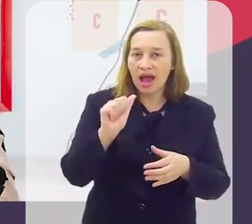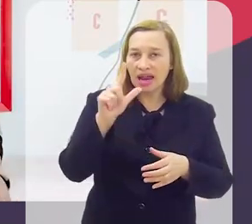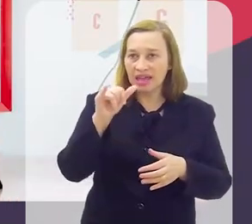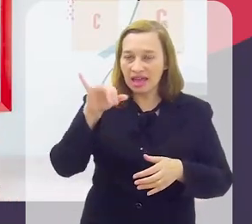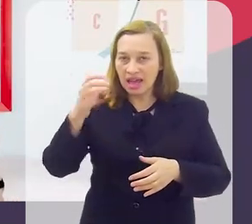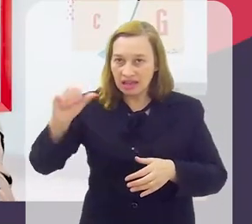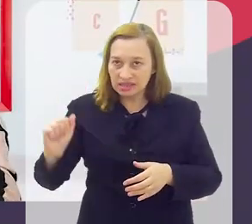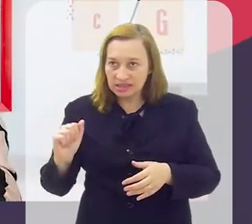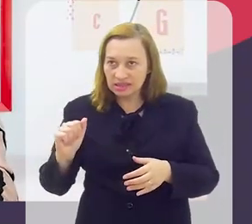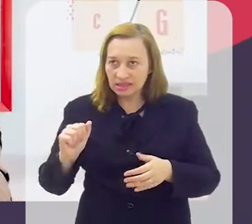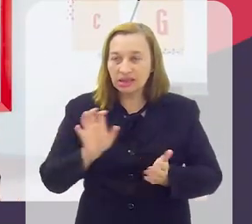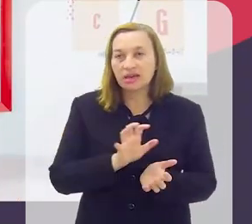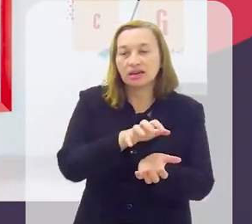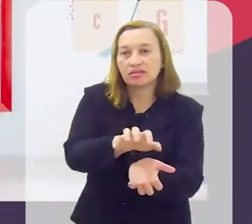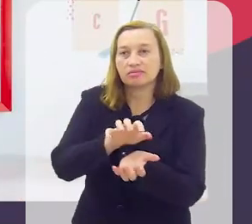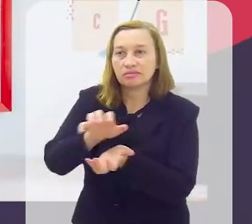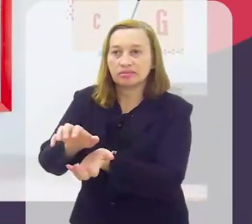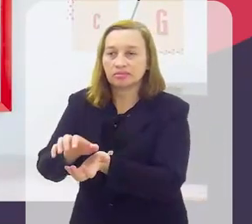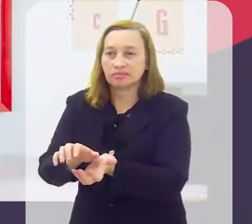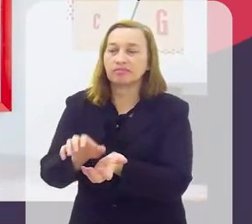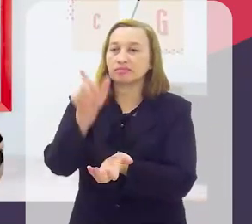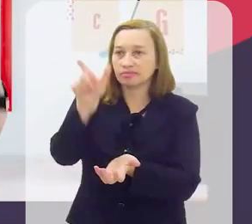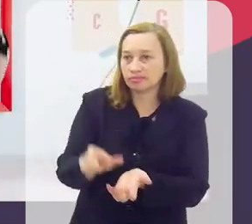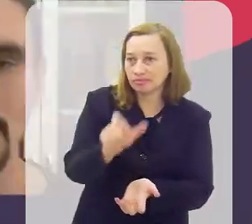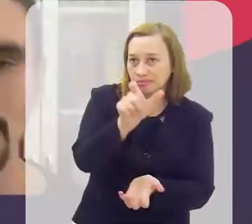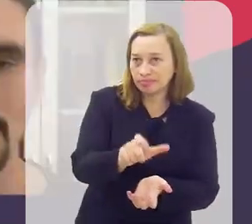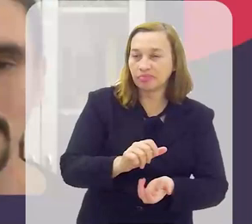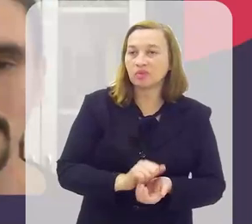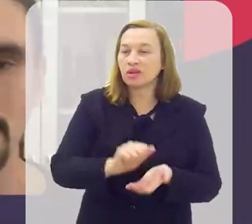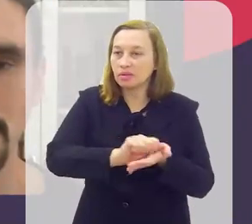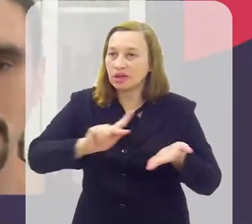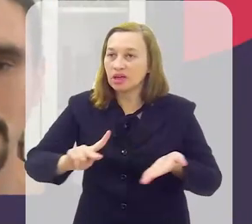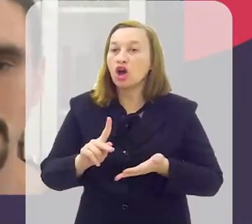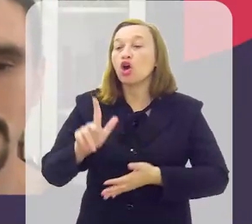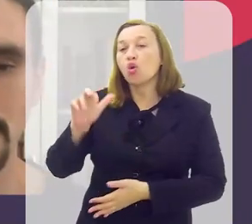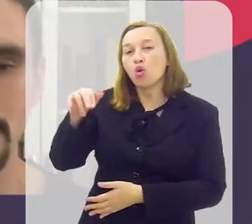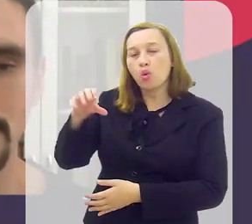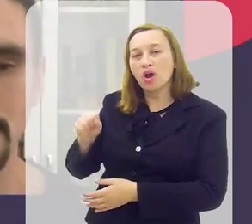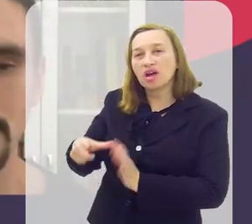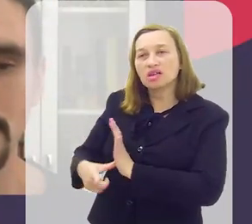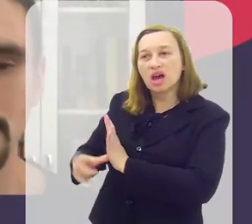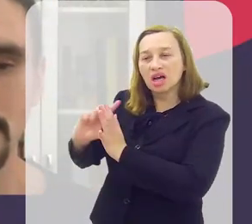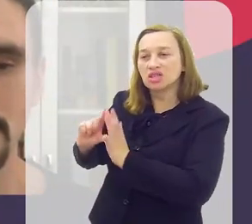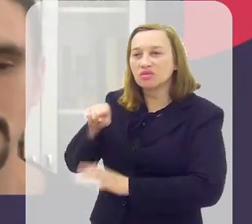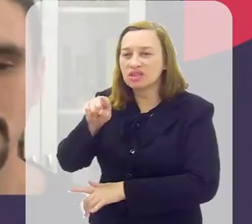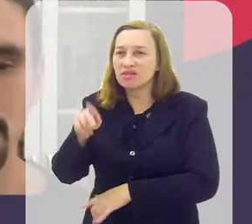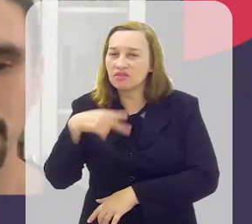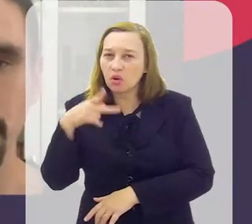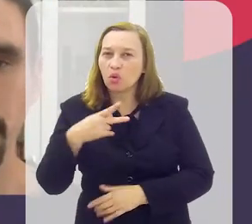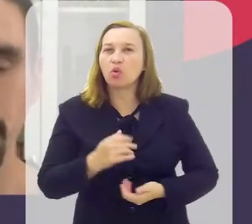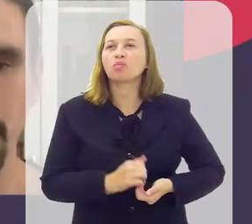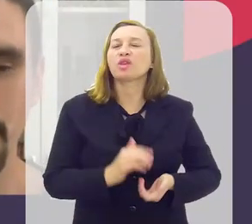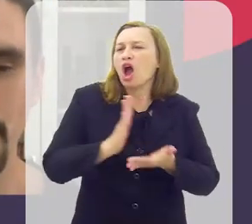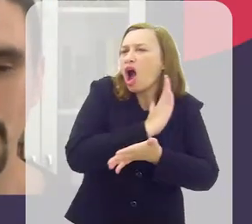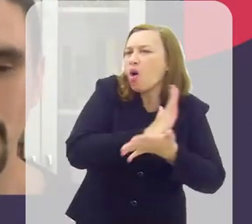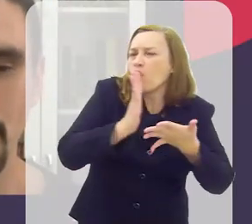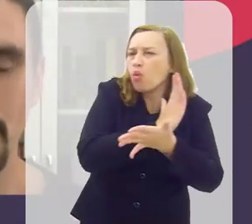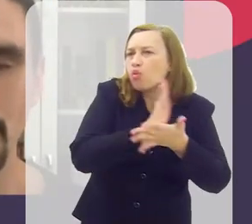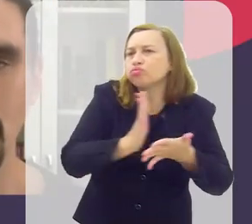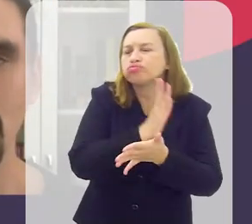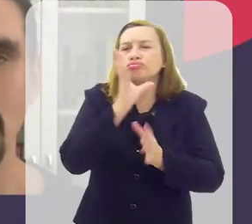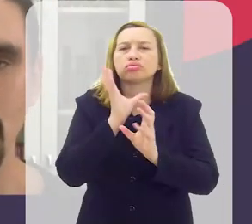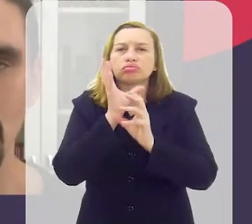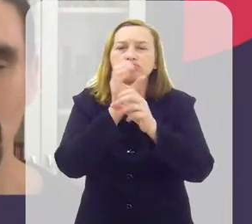Aplicativo. Agradeço mais uma vez a presença de vocês. Lucas, no bloco anterior, você pontuou, né,